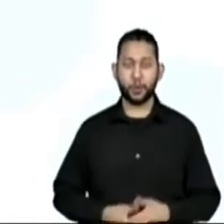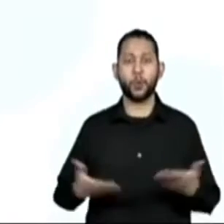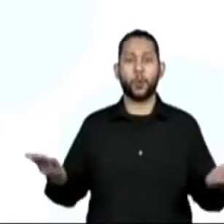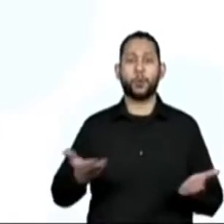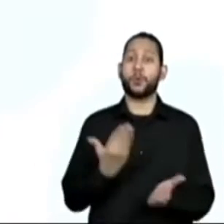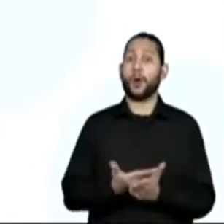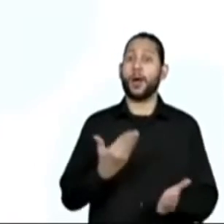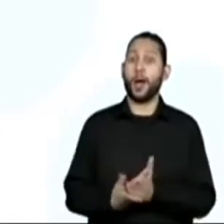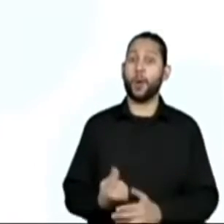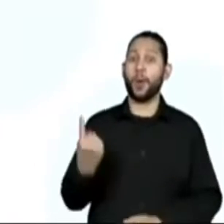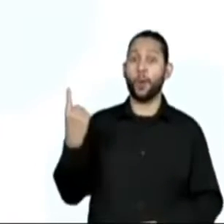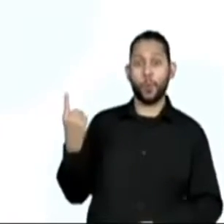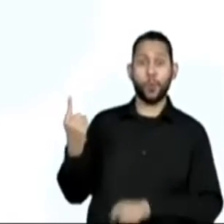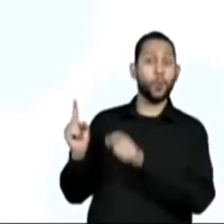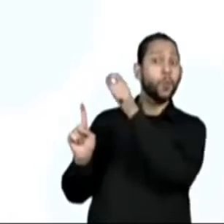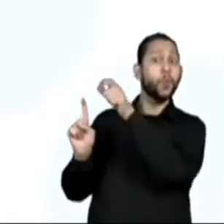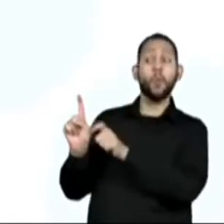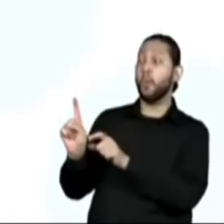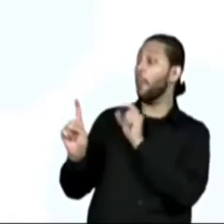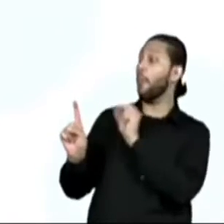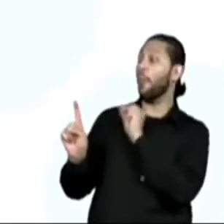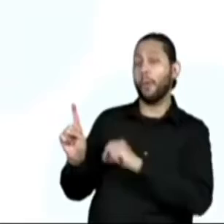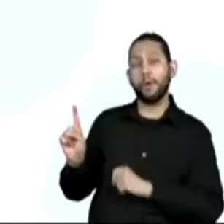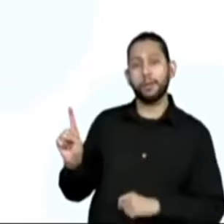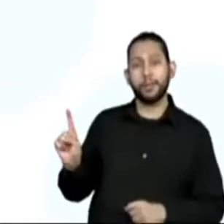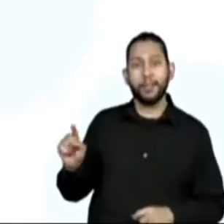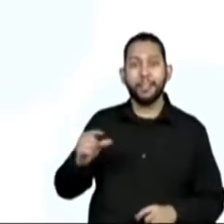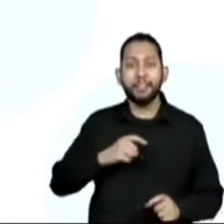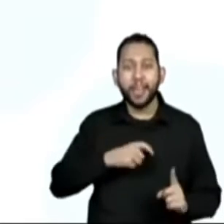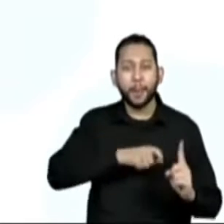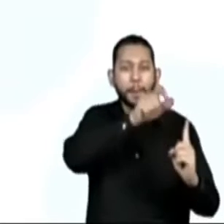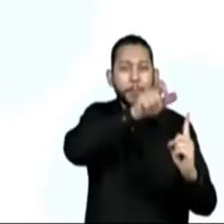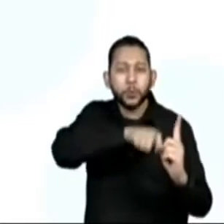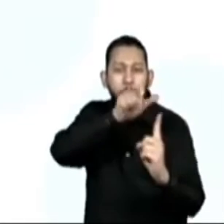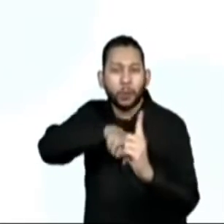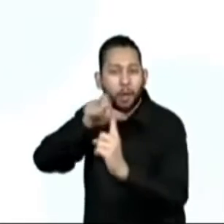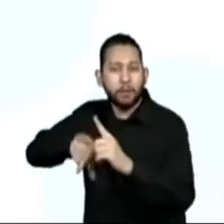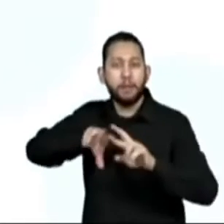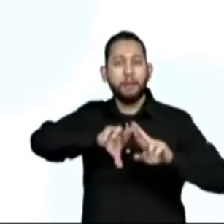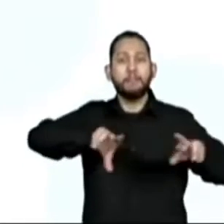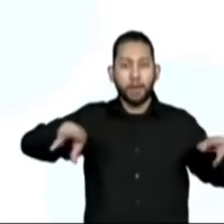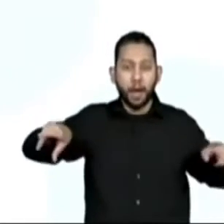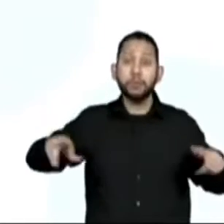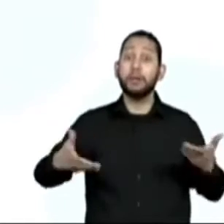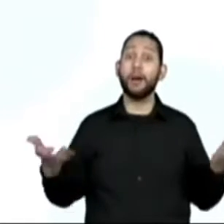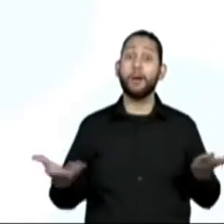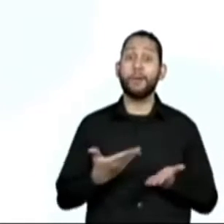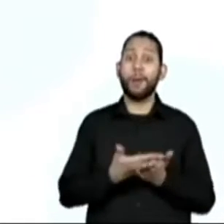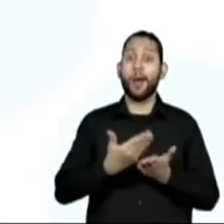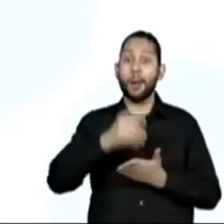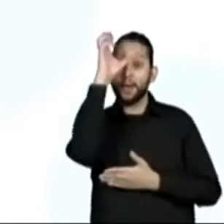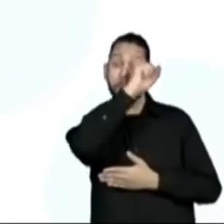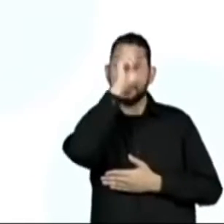personagens. Então, sequência didática 2, aula 1 do Aprender Sempre, volume 1.